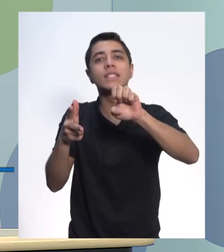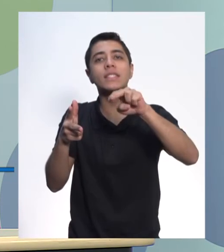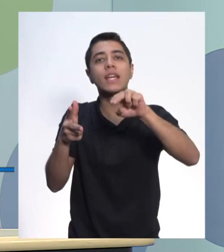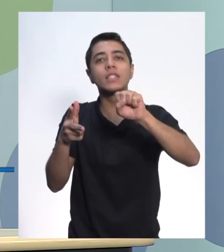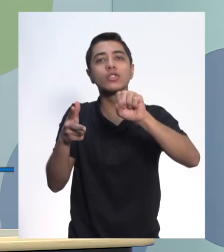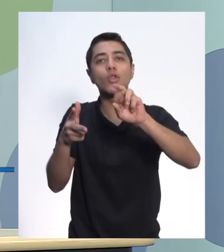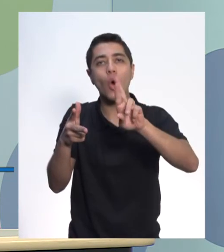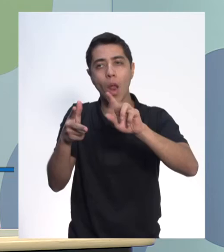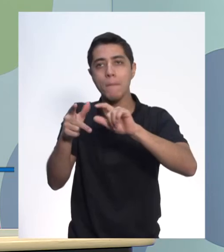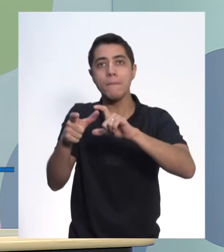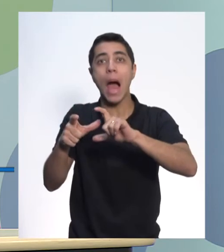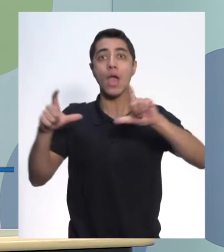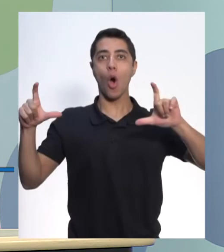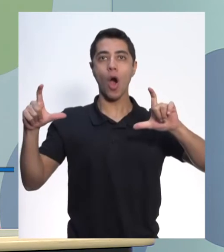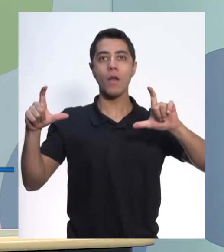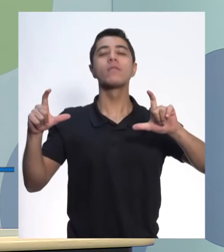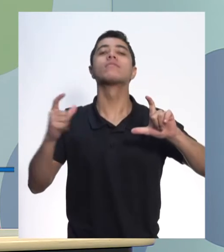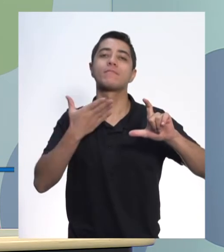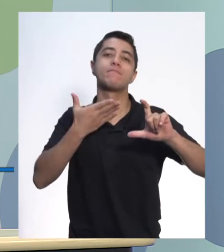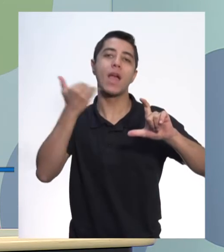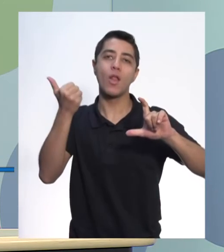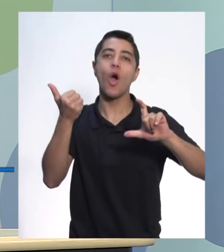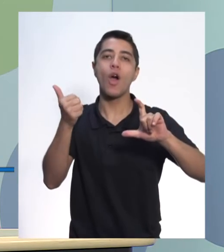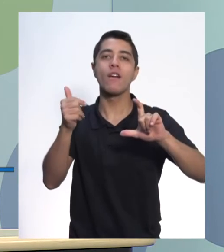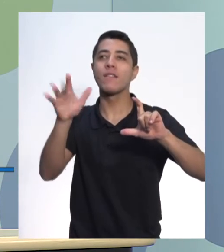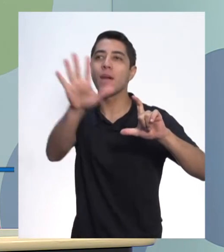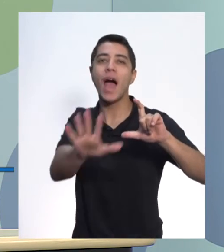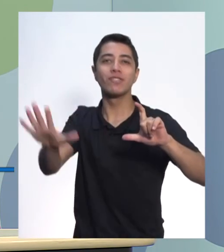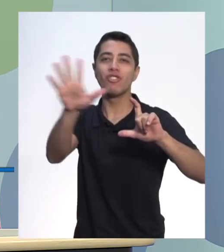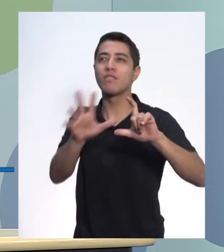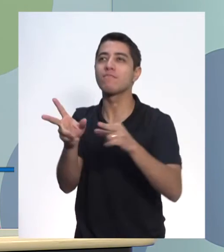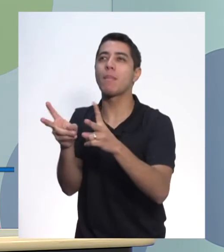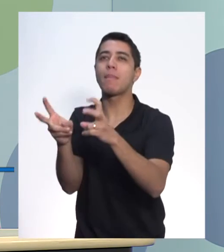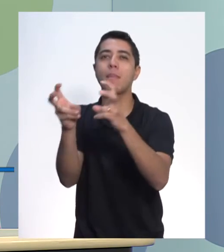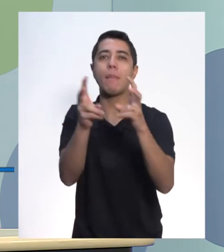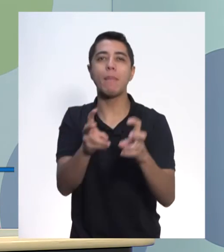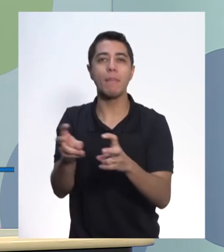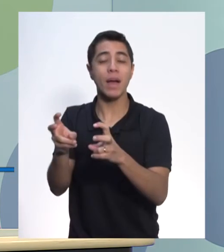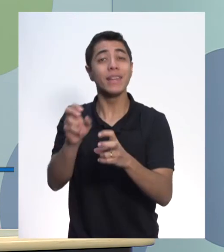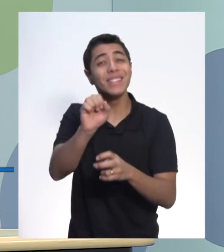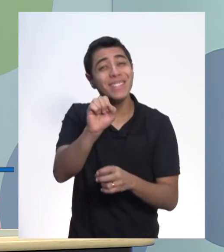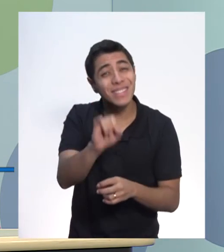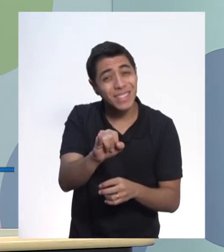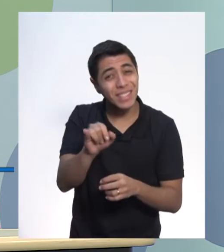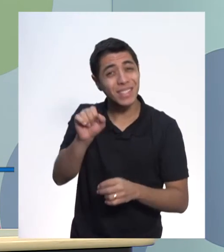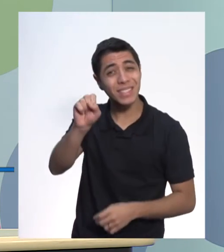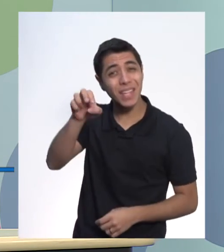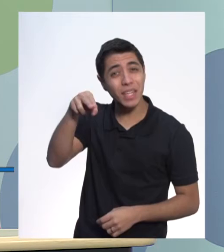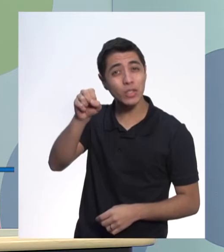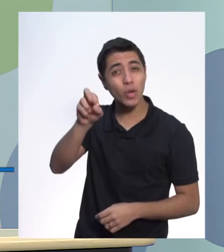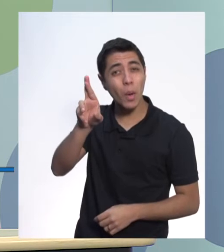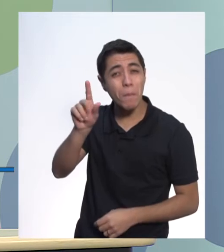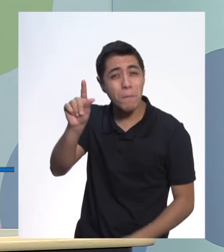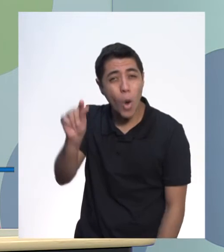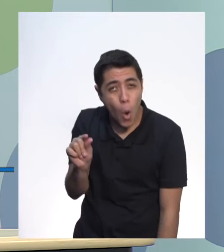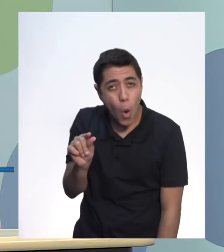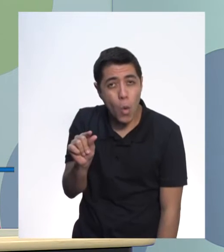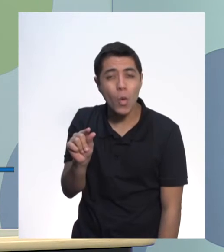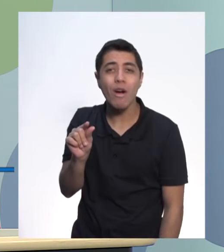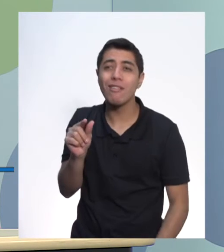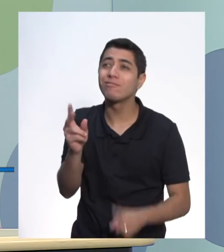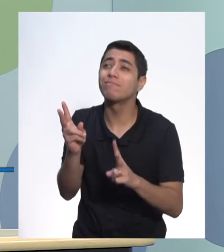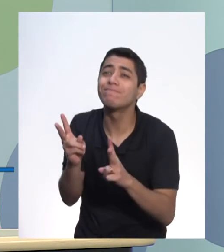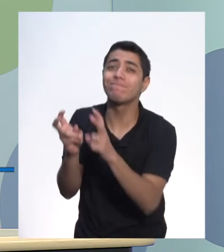sensor é pequeno, essa capacidade de captar a imagem fica prejudicada. E aí, como é que eu melhoro a minha imagem? Iluminação. O